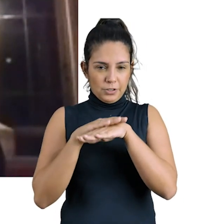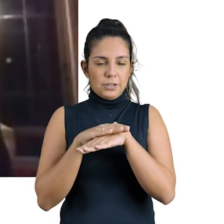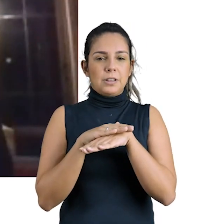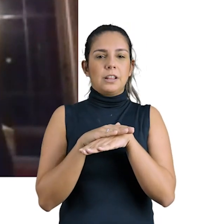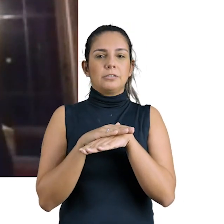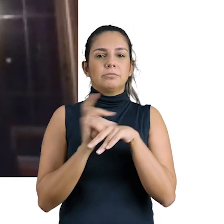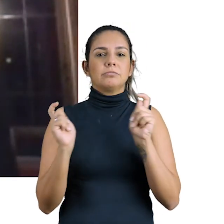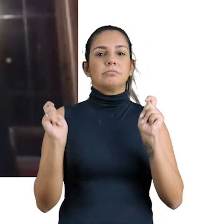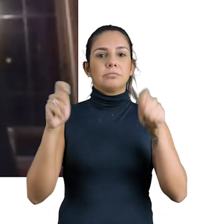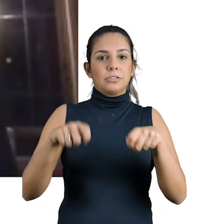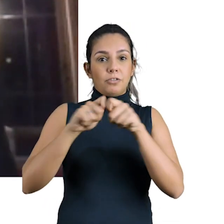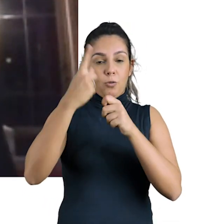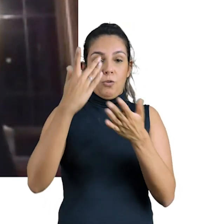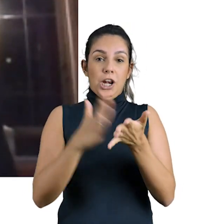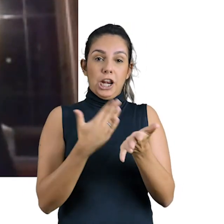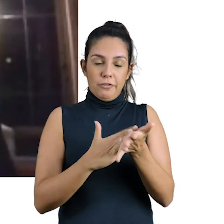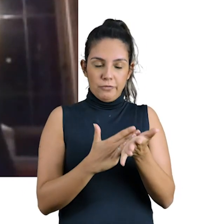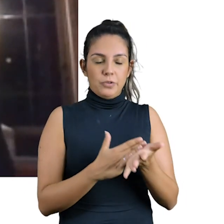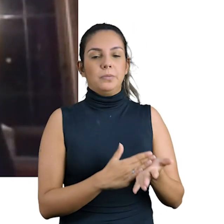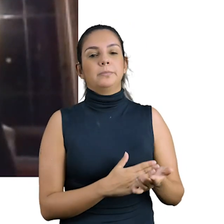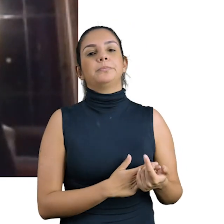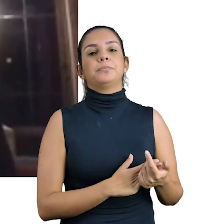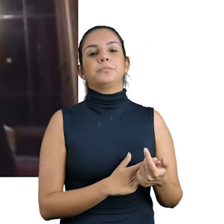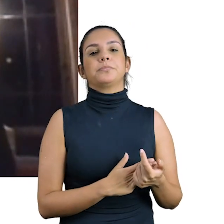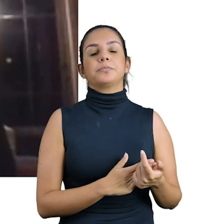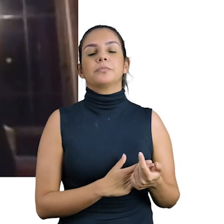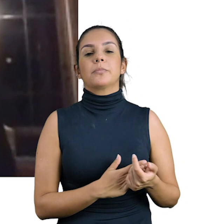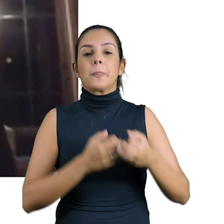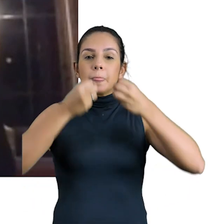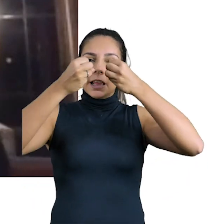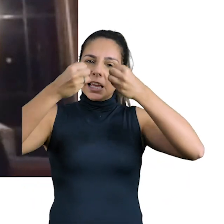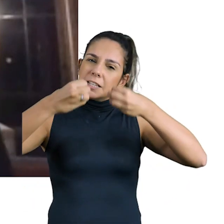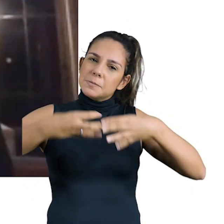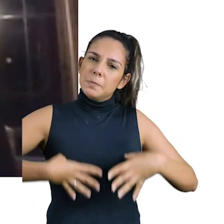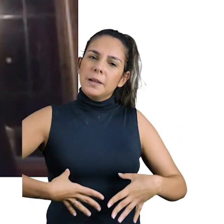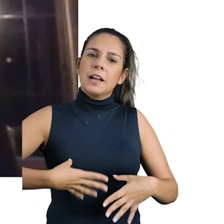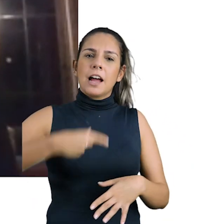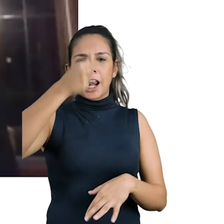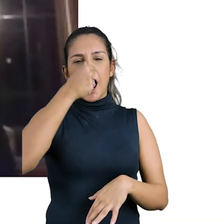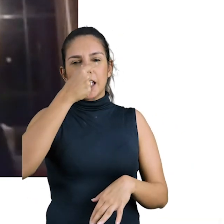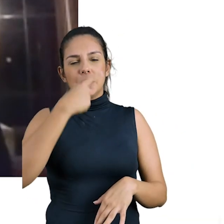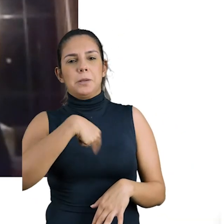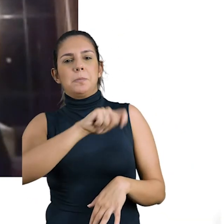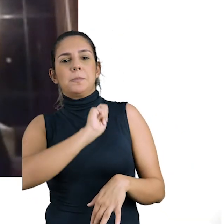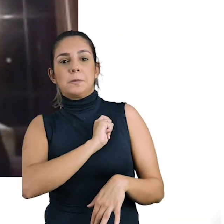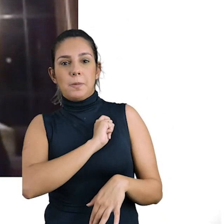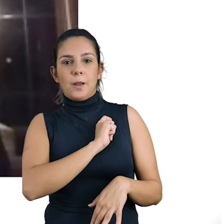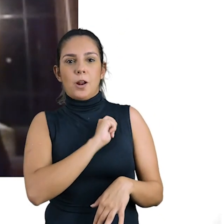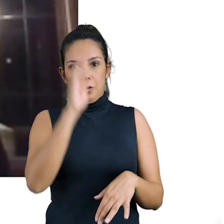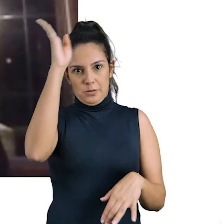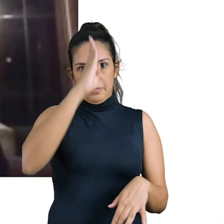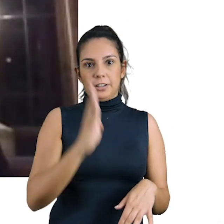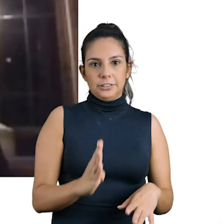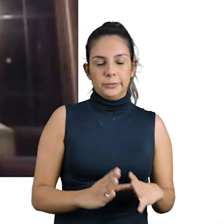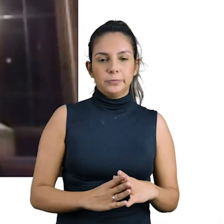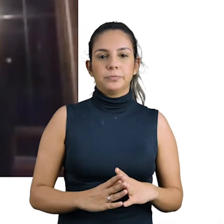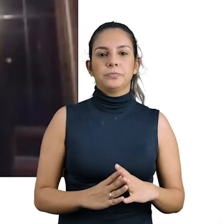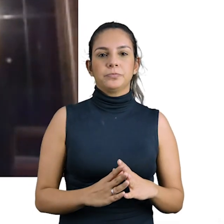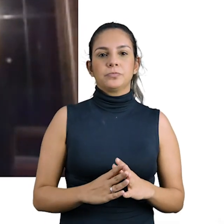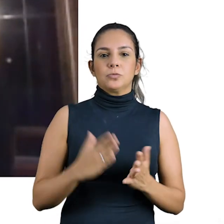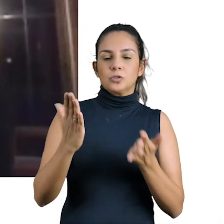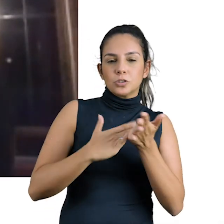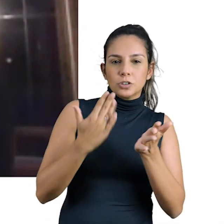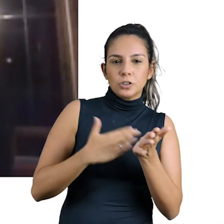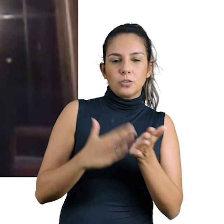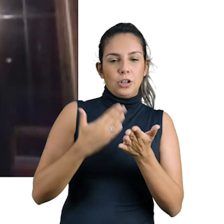sobre a possibilidade de fazer um livrinho sobre a gripe espanhola no Brasil, que nós estamos escrevendo. Ou seja, o